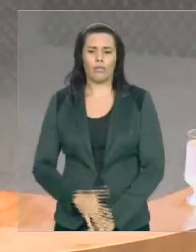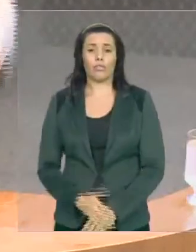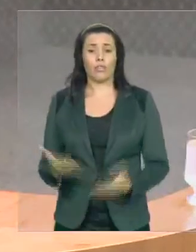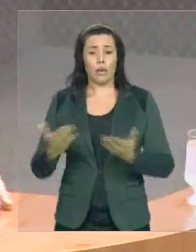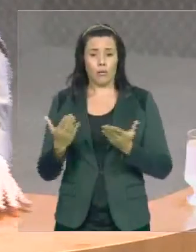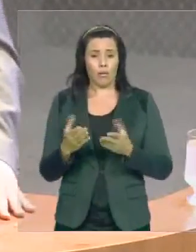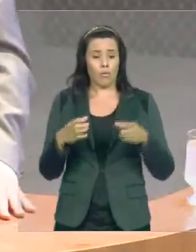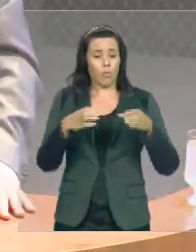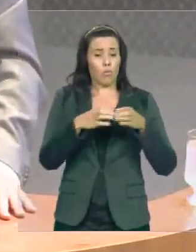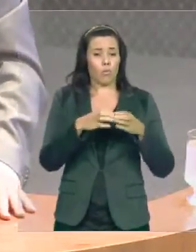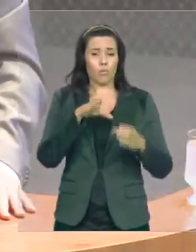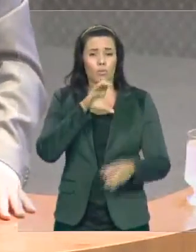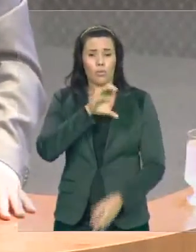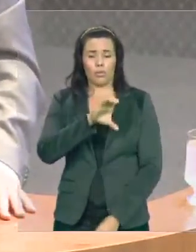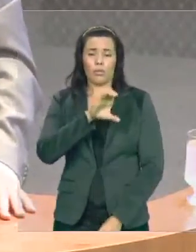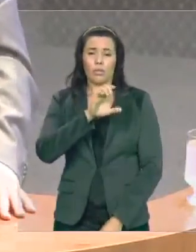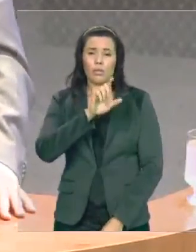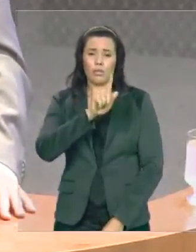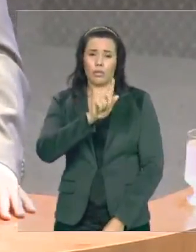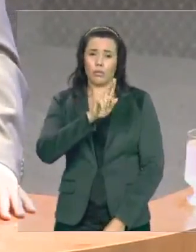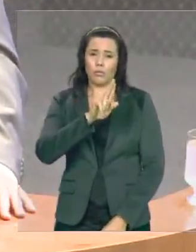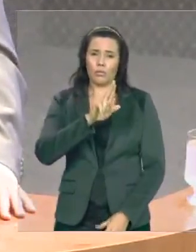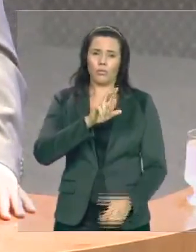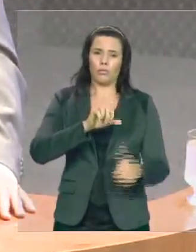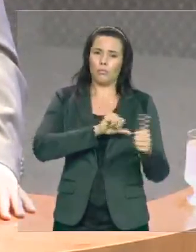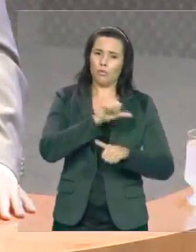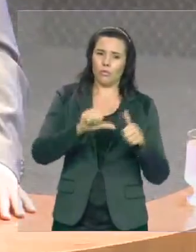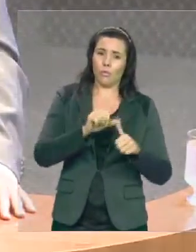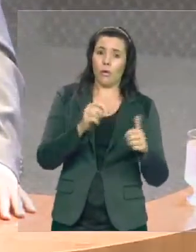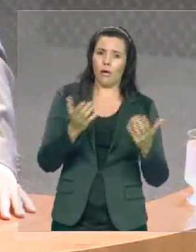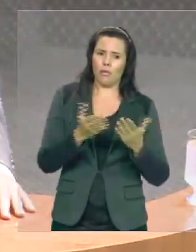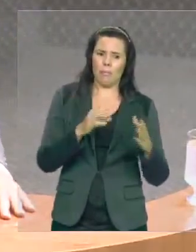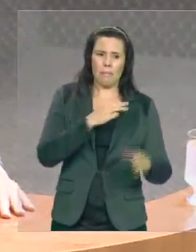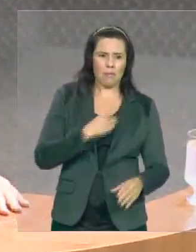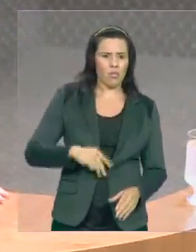se antecipando aos processos de corrupção que estão na máquina pública brasileira. Muito obrigado, senhor presidente.